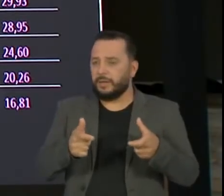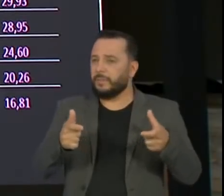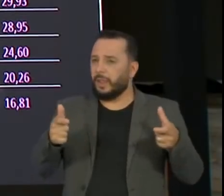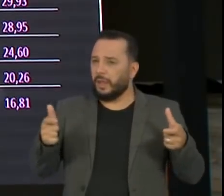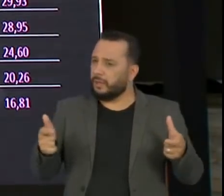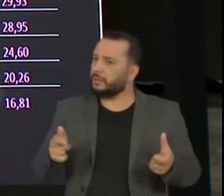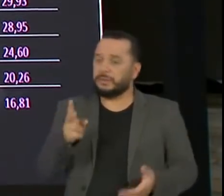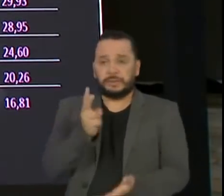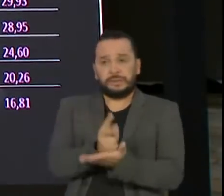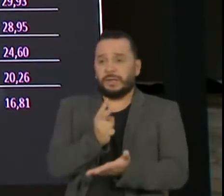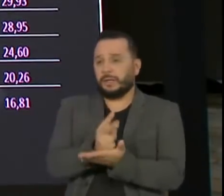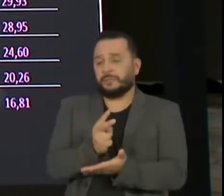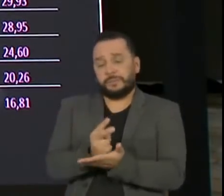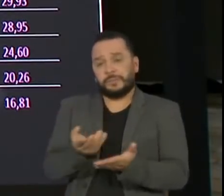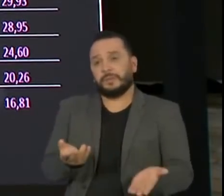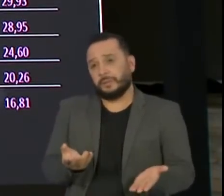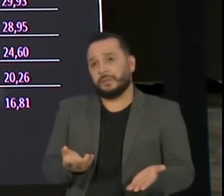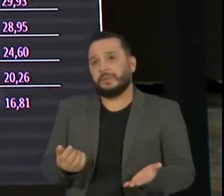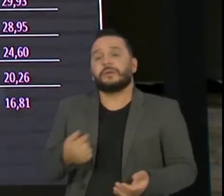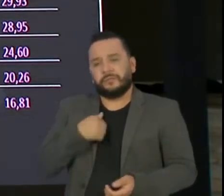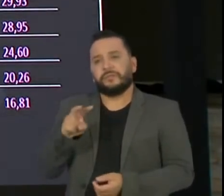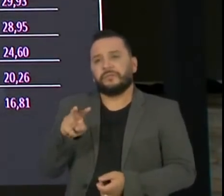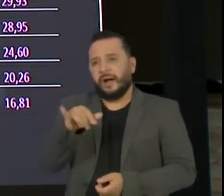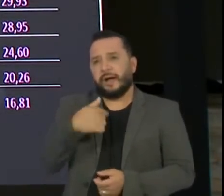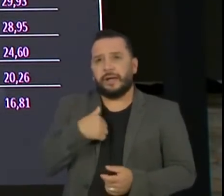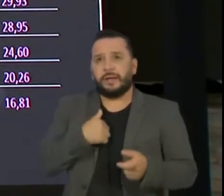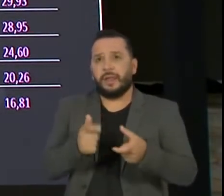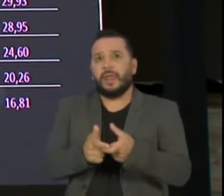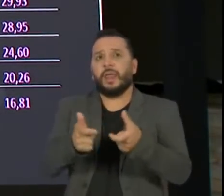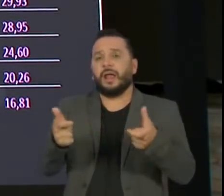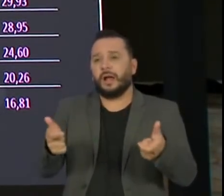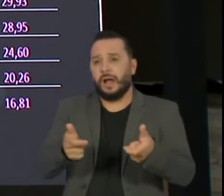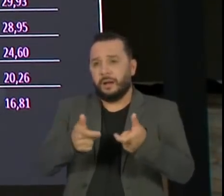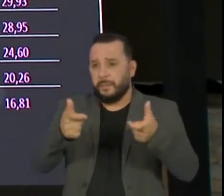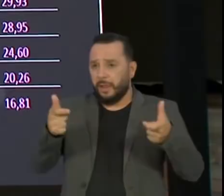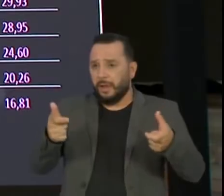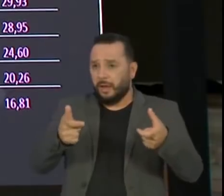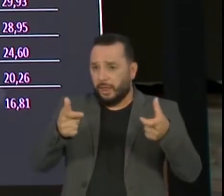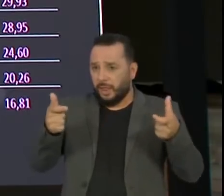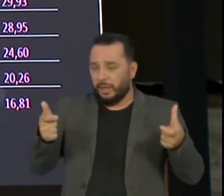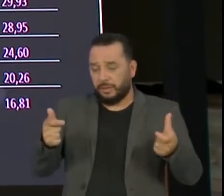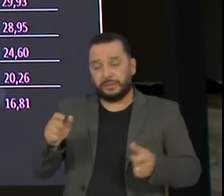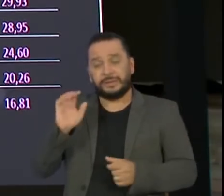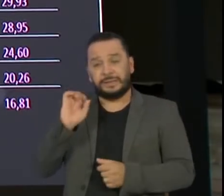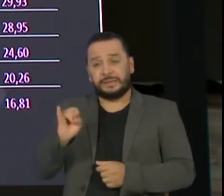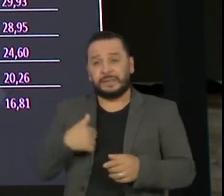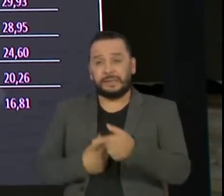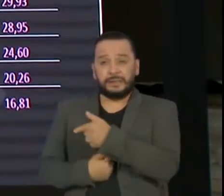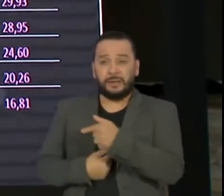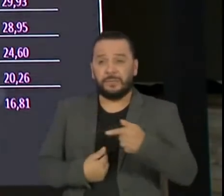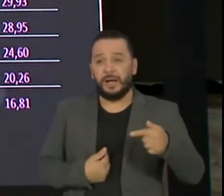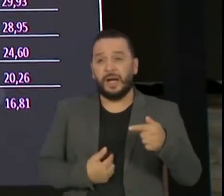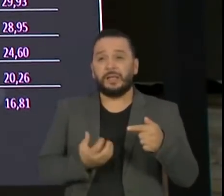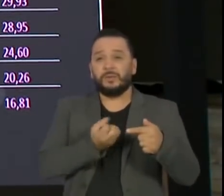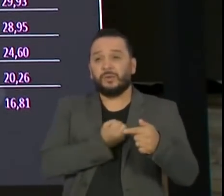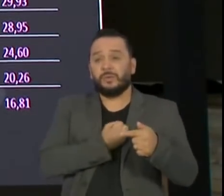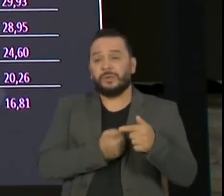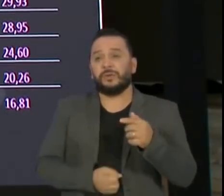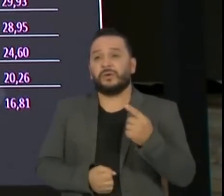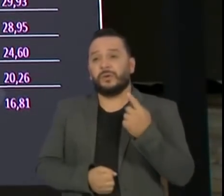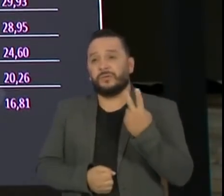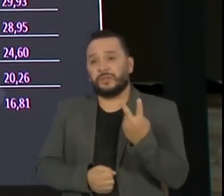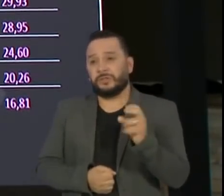dados acumulados, eles vão estar em crescimento. Se nós pegarmos lá da 18ª semana em diante, nós